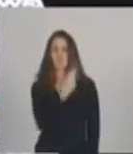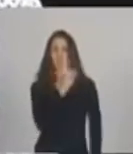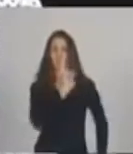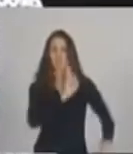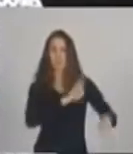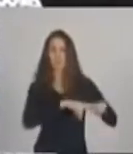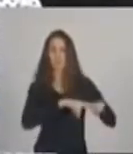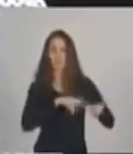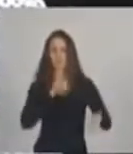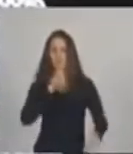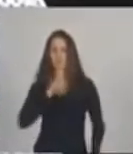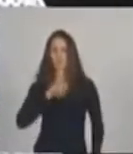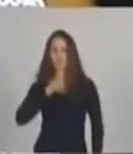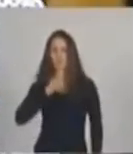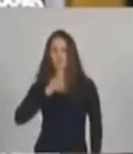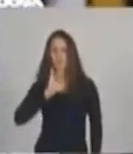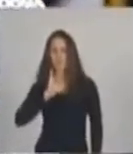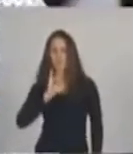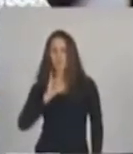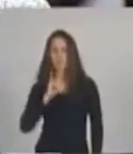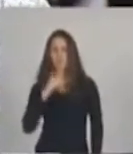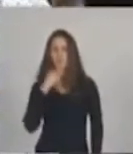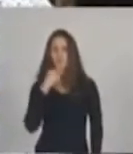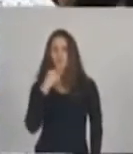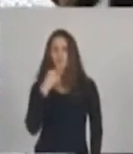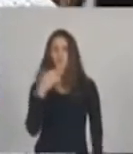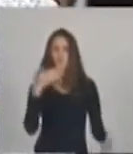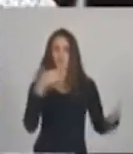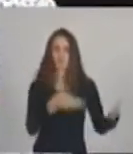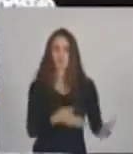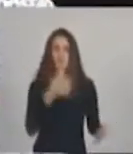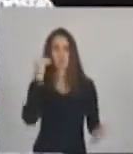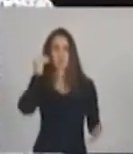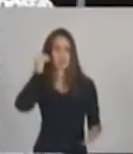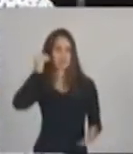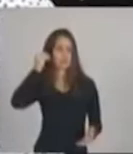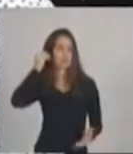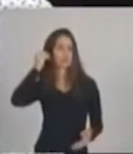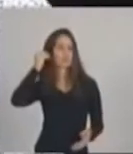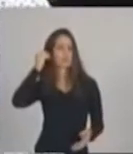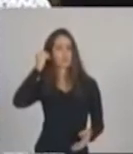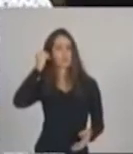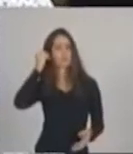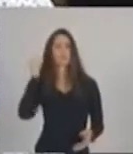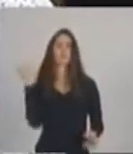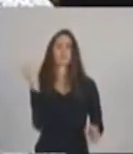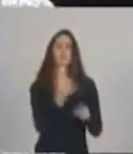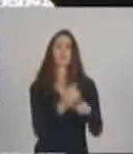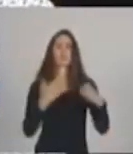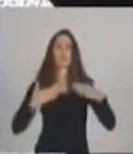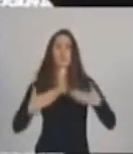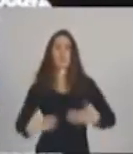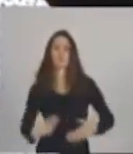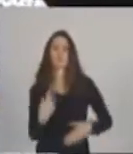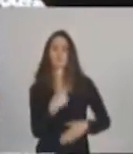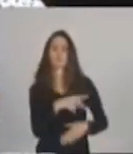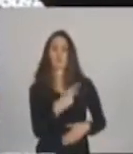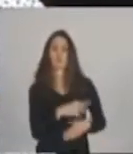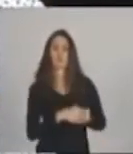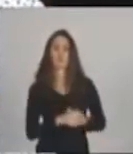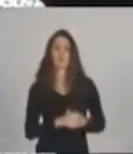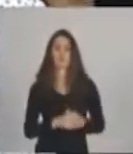preso no Juri e não conseguiu chegar ao local. O corpo dela foi encontrado no último sábado,